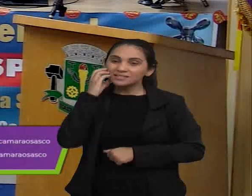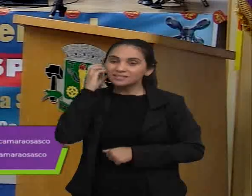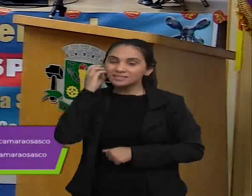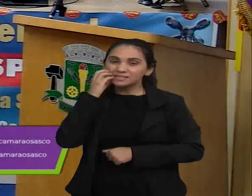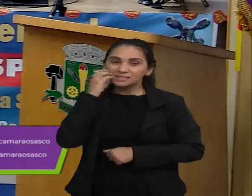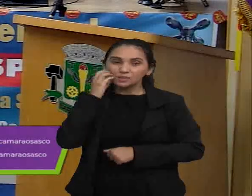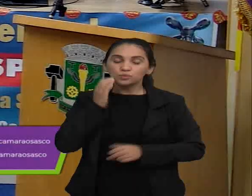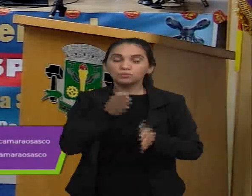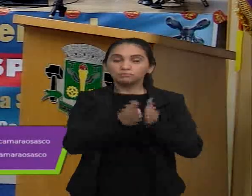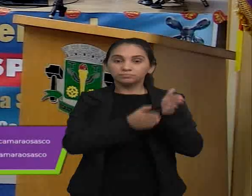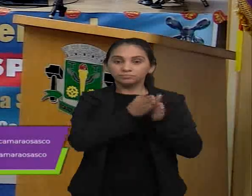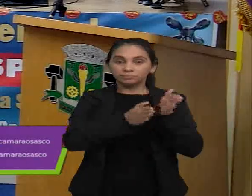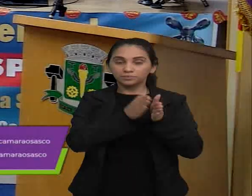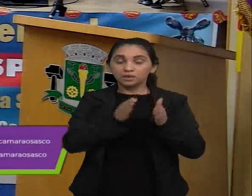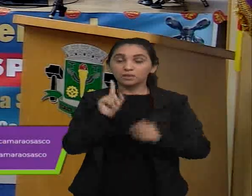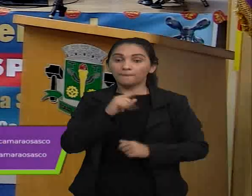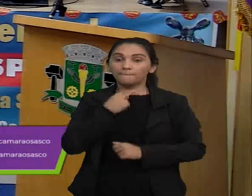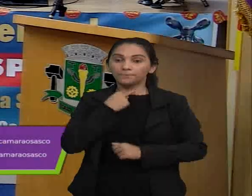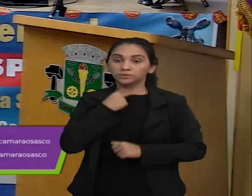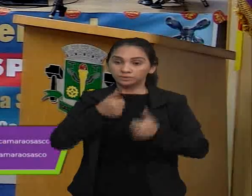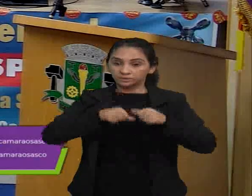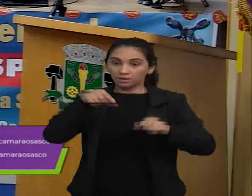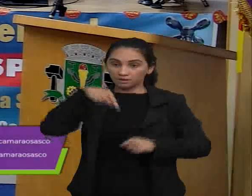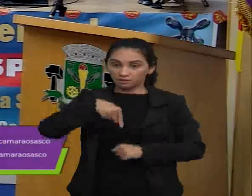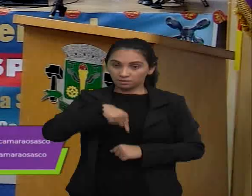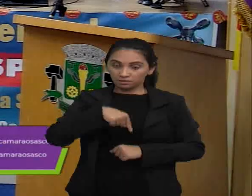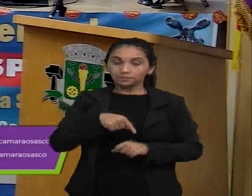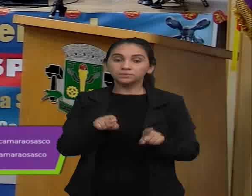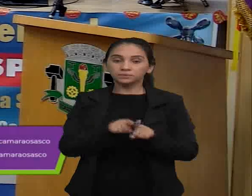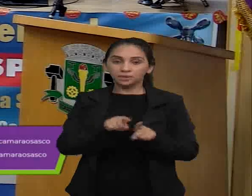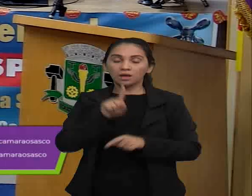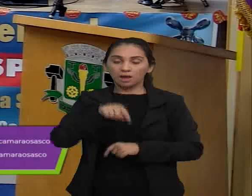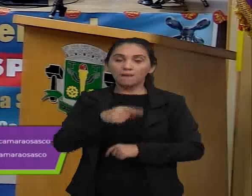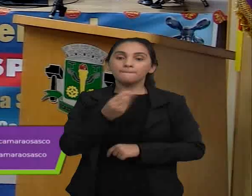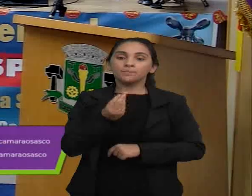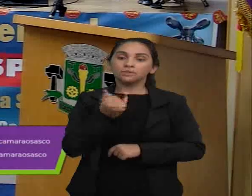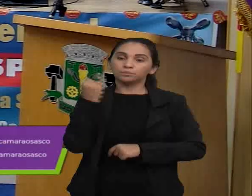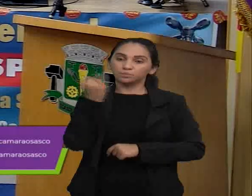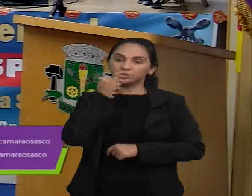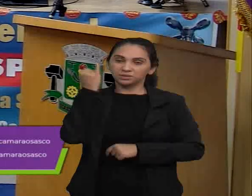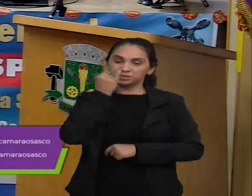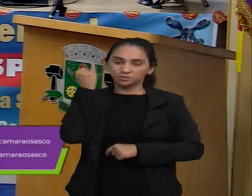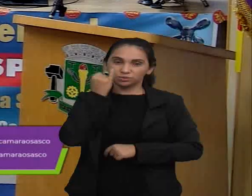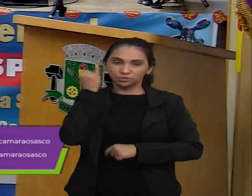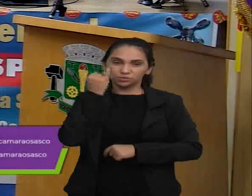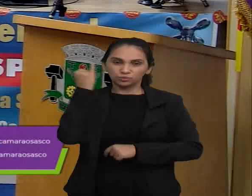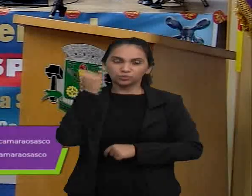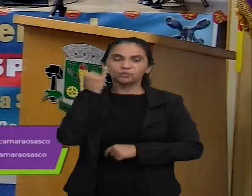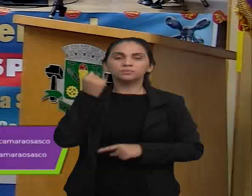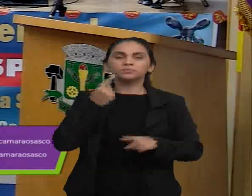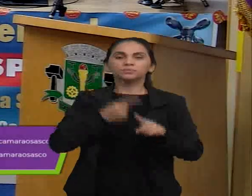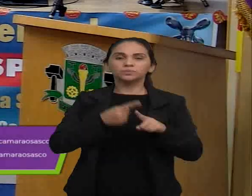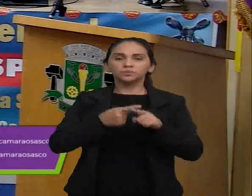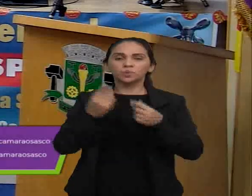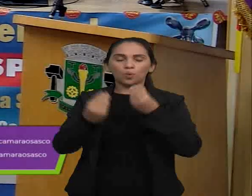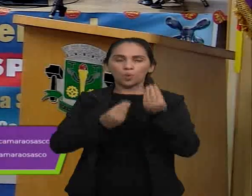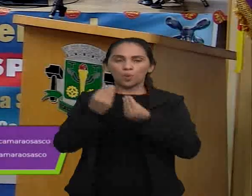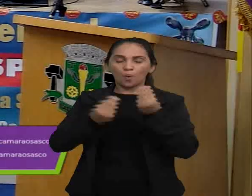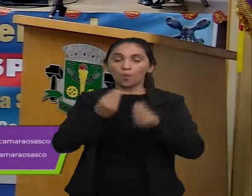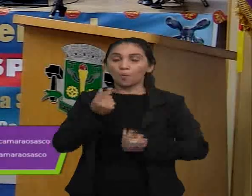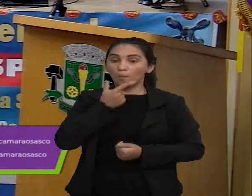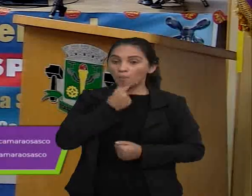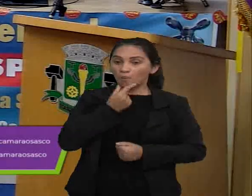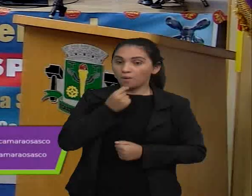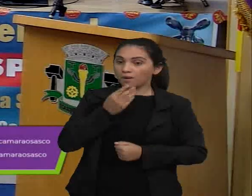Metroviários, que não pôde estar presente, mas também é um companheiro muito importante, justamente porque, como o Ceará